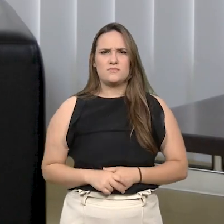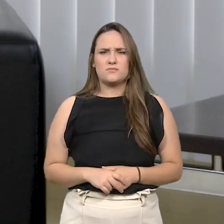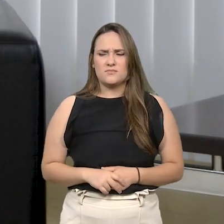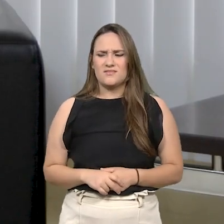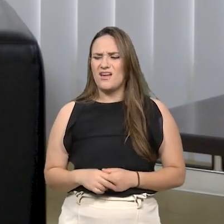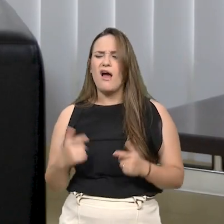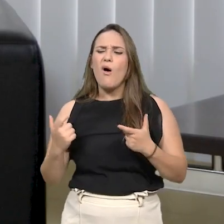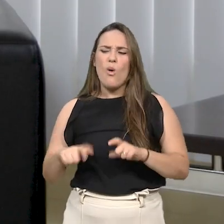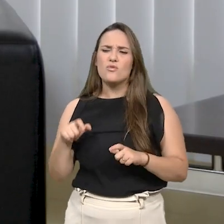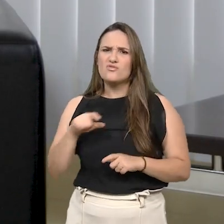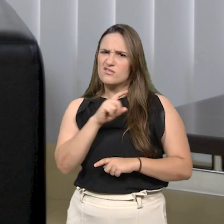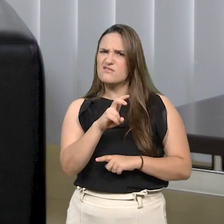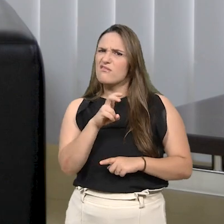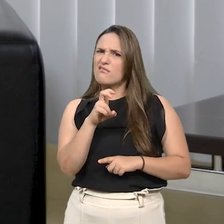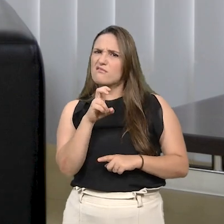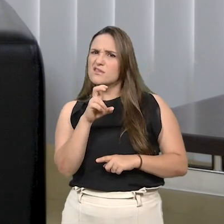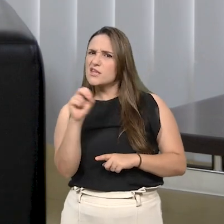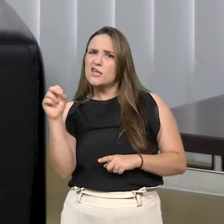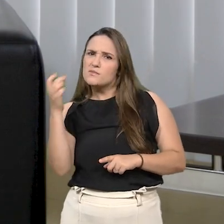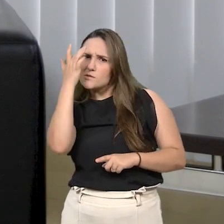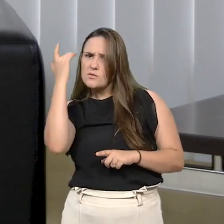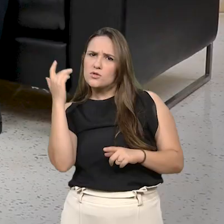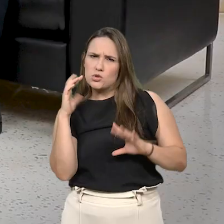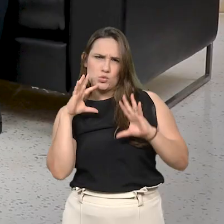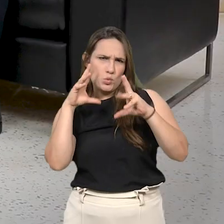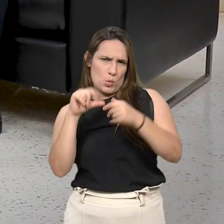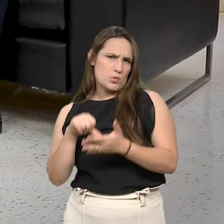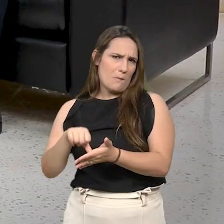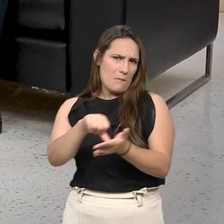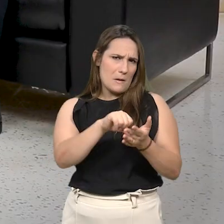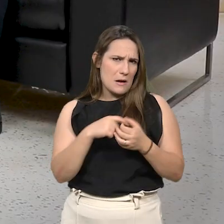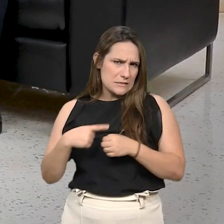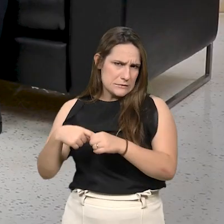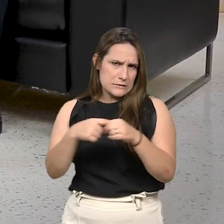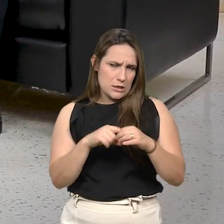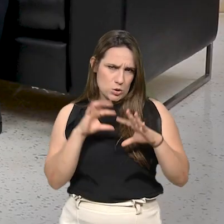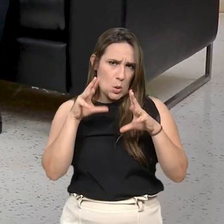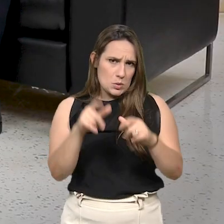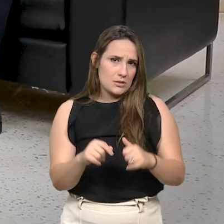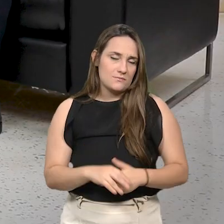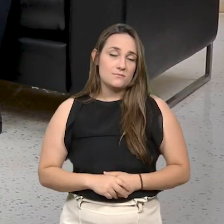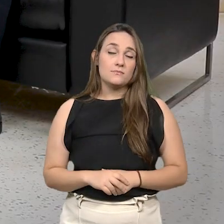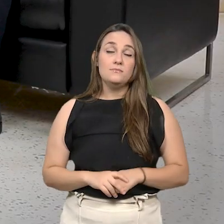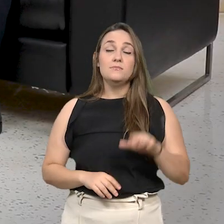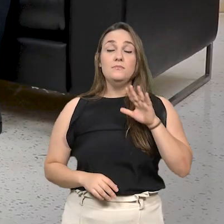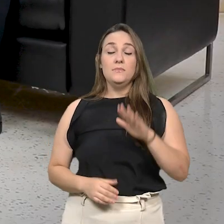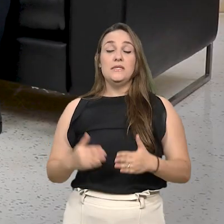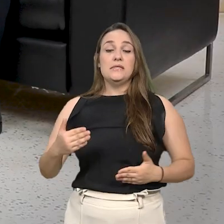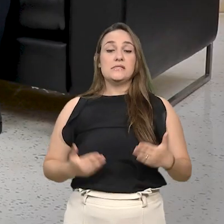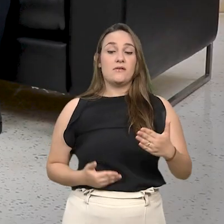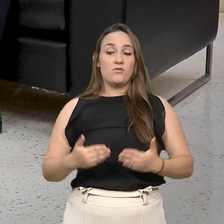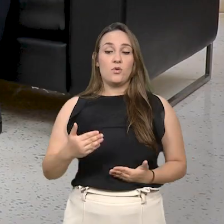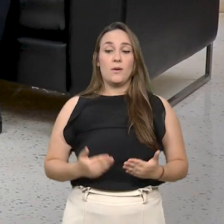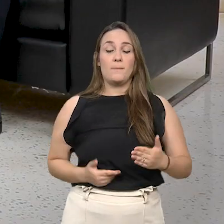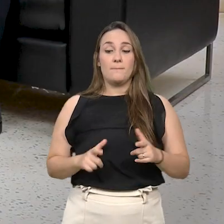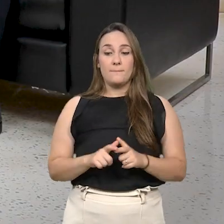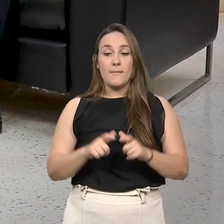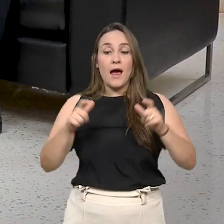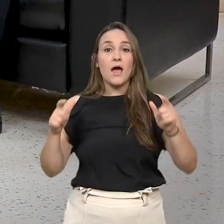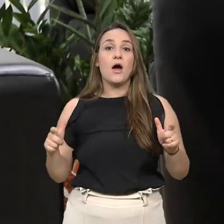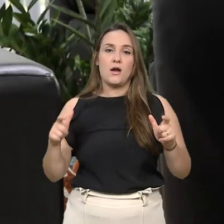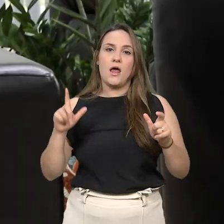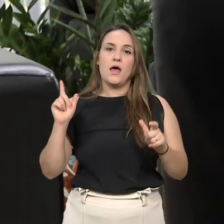estão distribuídos? Esses servidores têm em todas as comarcas? Deixa a gente entender isso, né? Os servidores eles estão, na sua grande